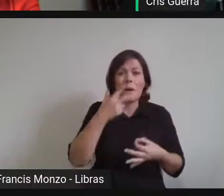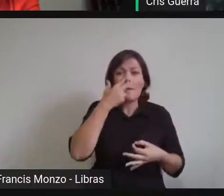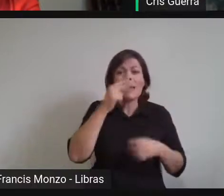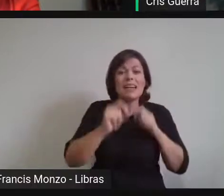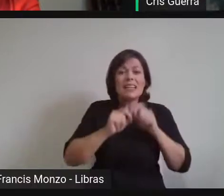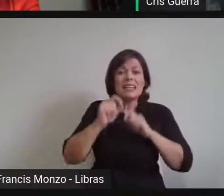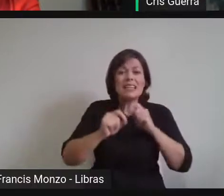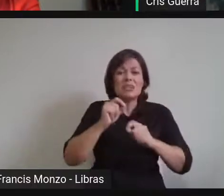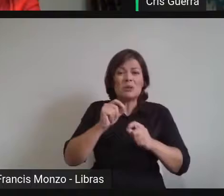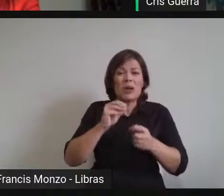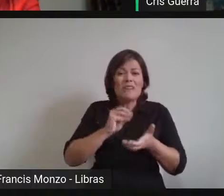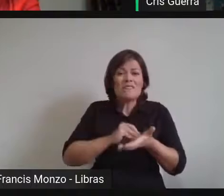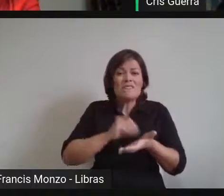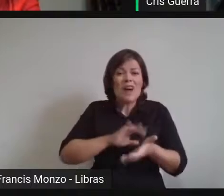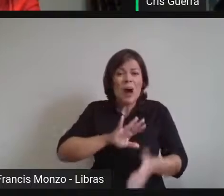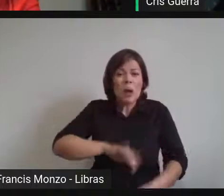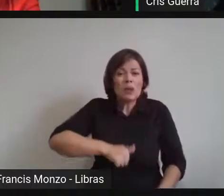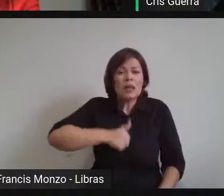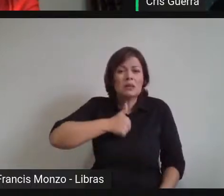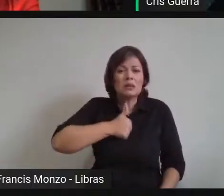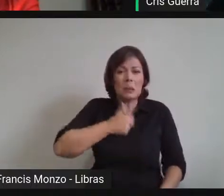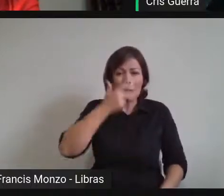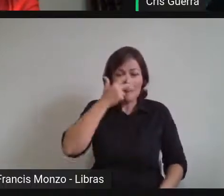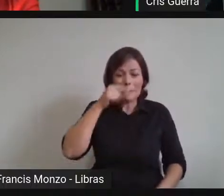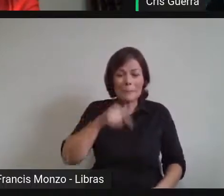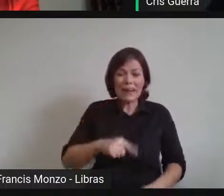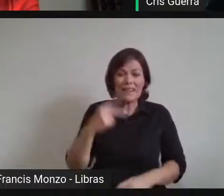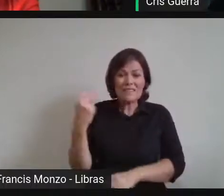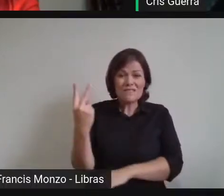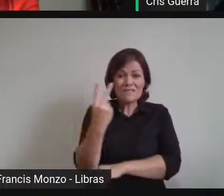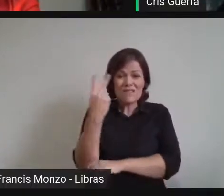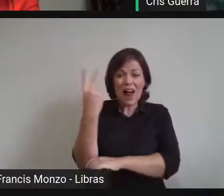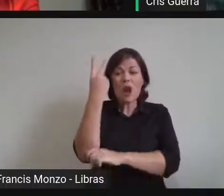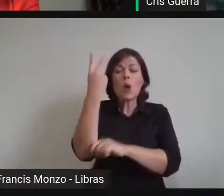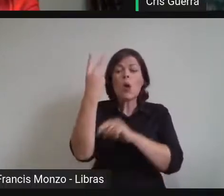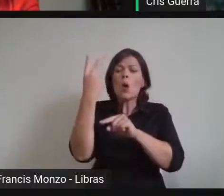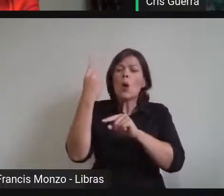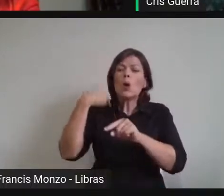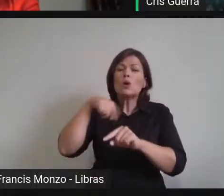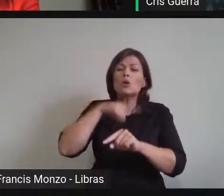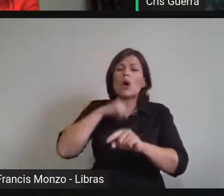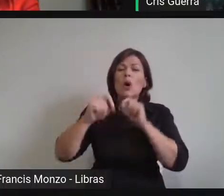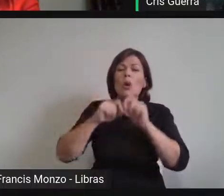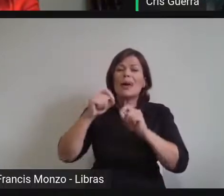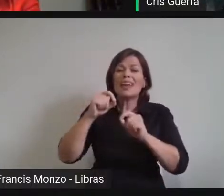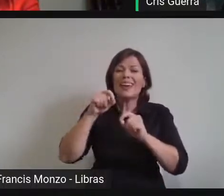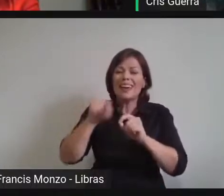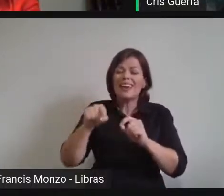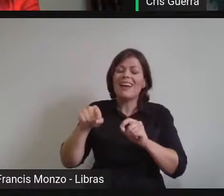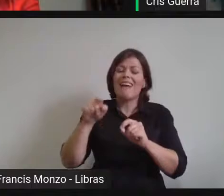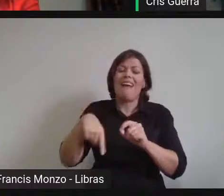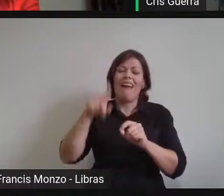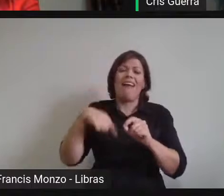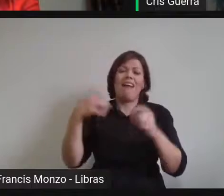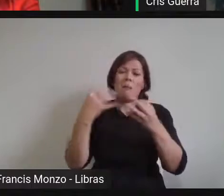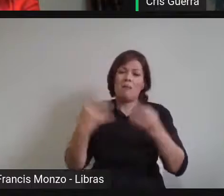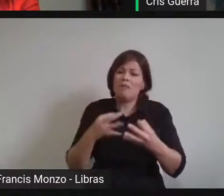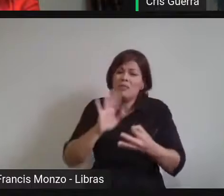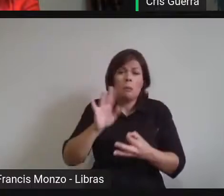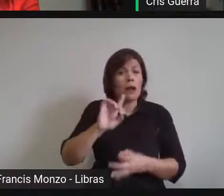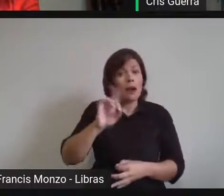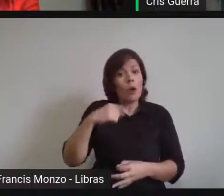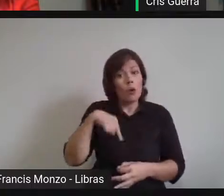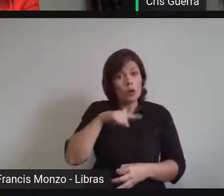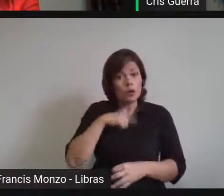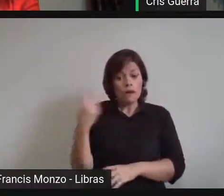autoestima, como se a gente achasse que o nosso valor morasse nessa perfeição. E o nosso valor não mora na perfeição. O nosso valor está na nossa existência,